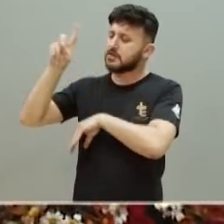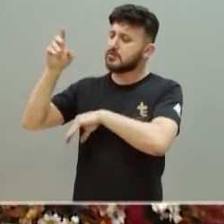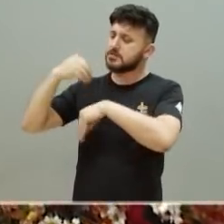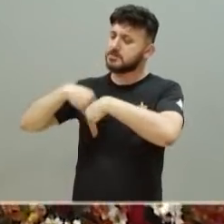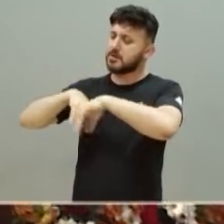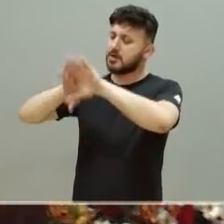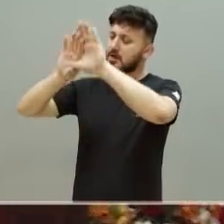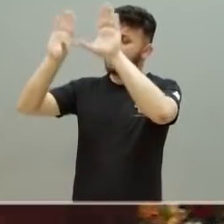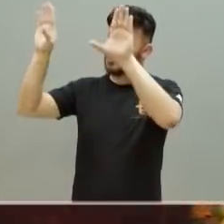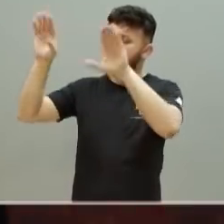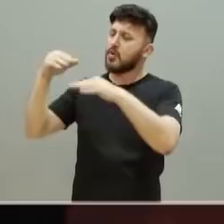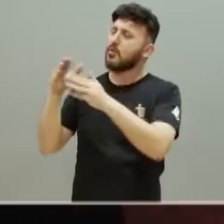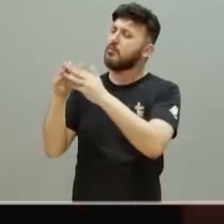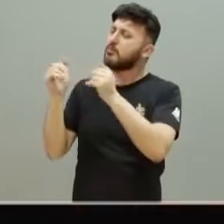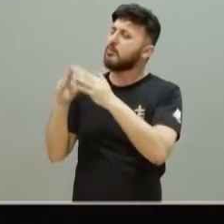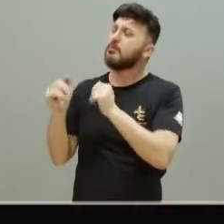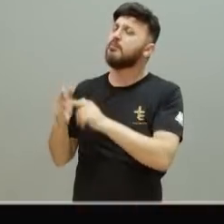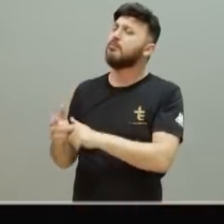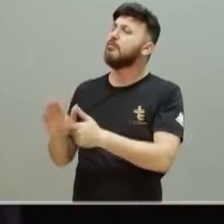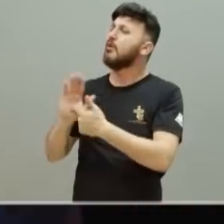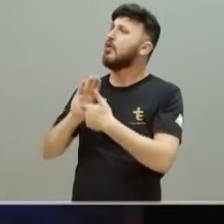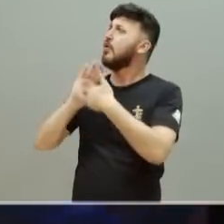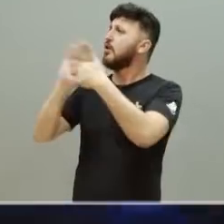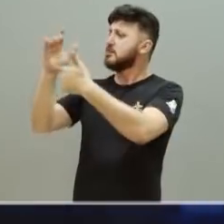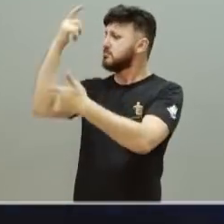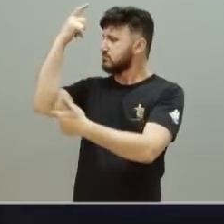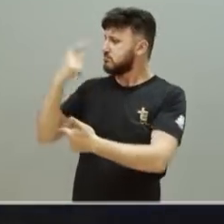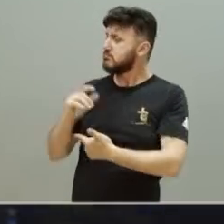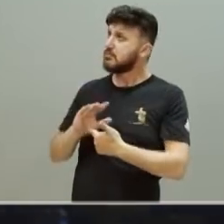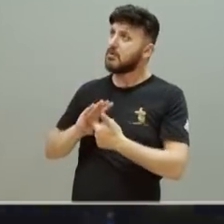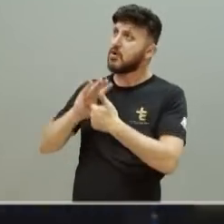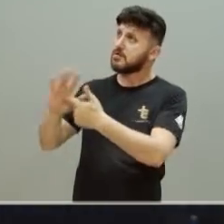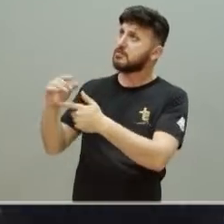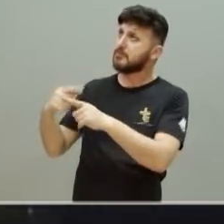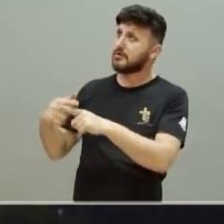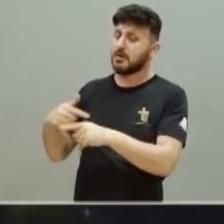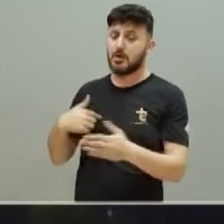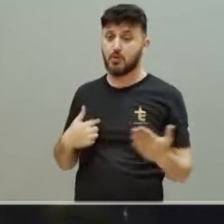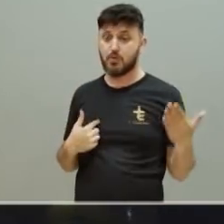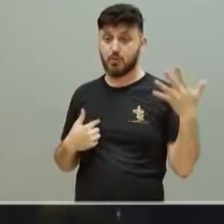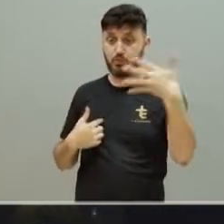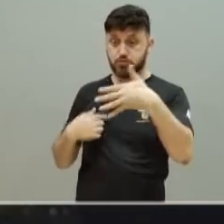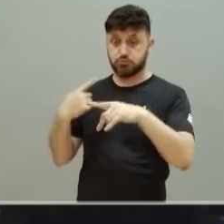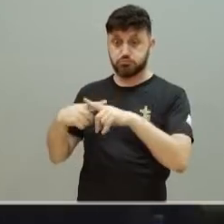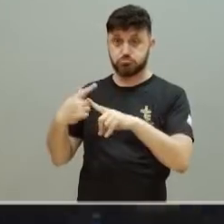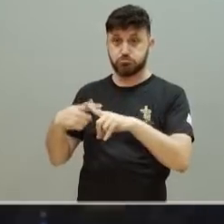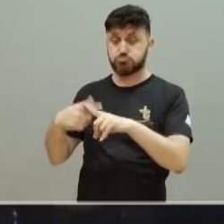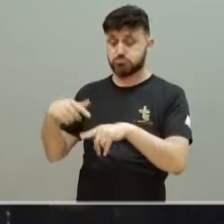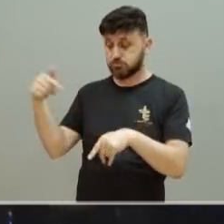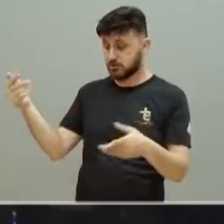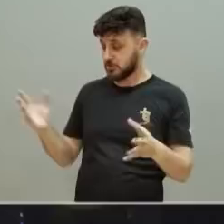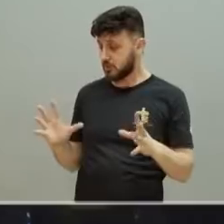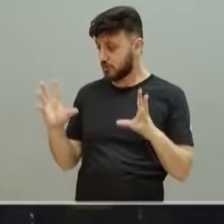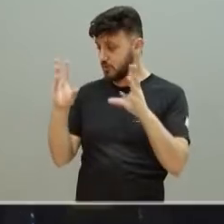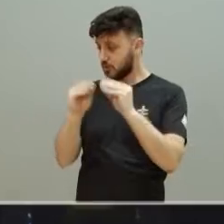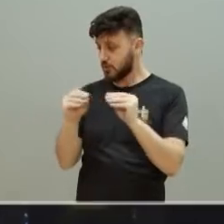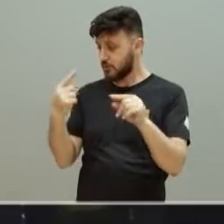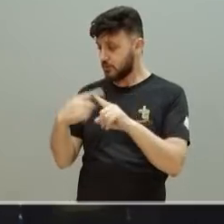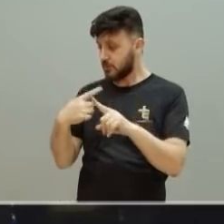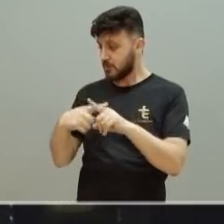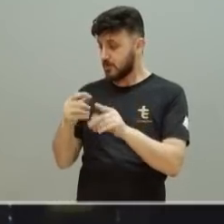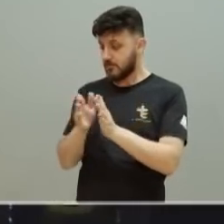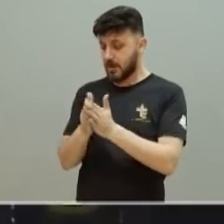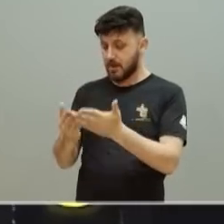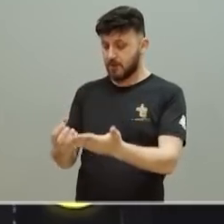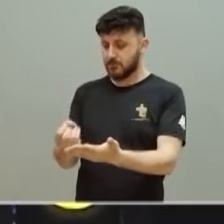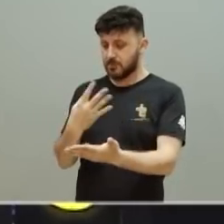Eu estou aqui, Senhor. Eu estou aqui para te ouvir essa noite. Eu estou aqui, Senhor, para ouvir a tua palavra. Porque